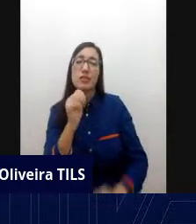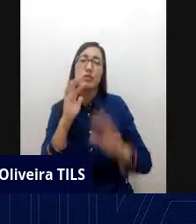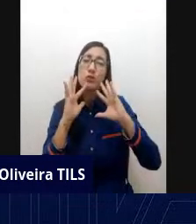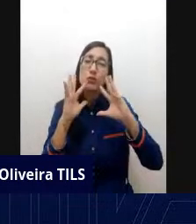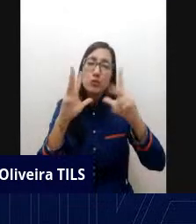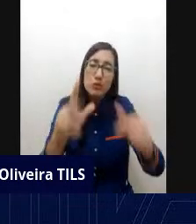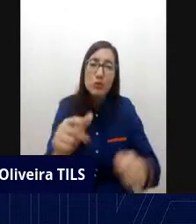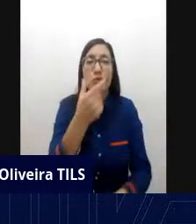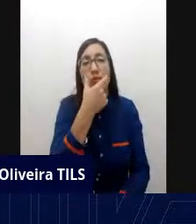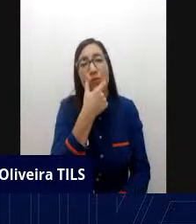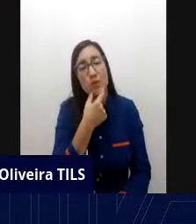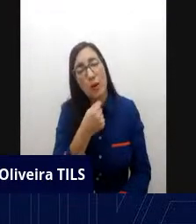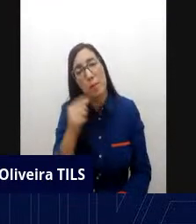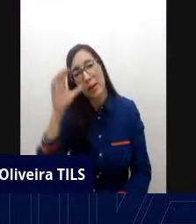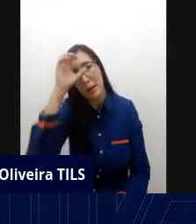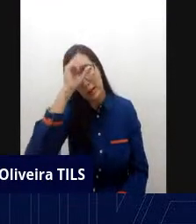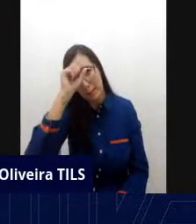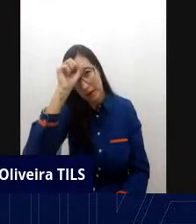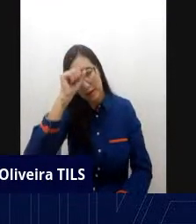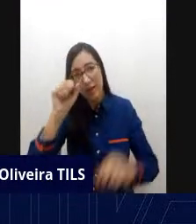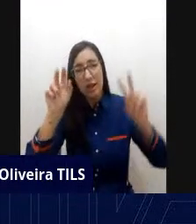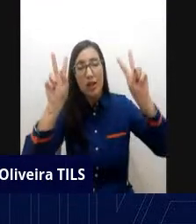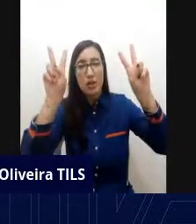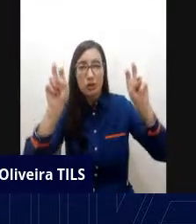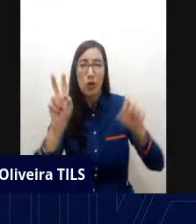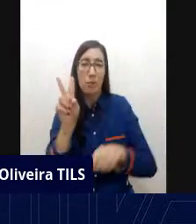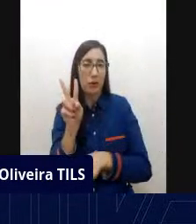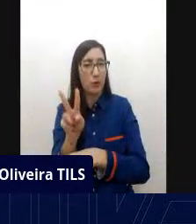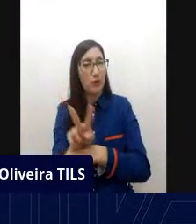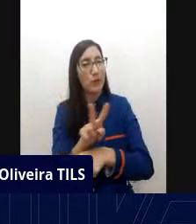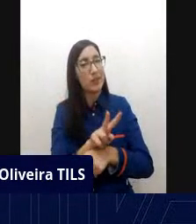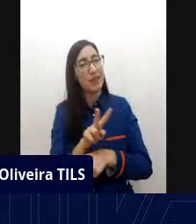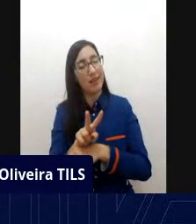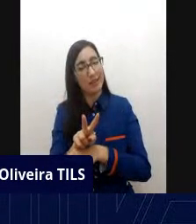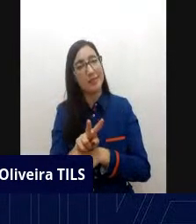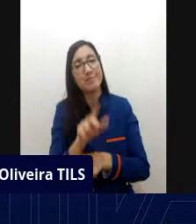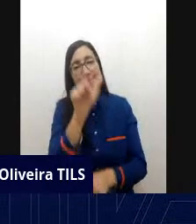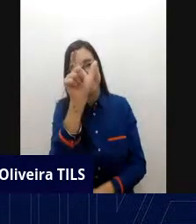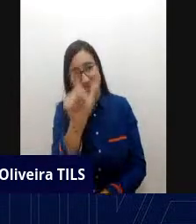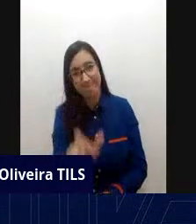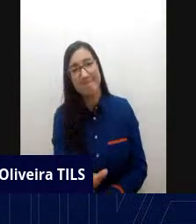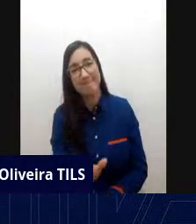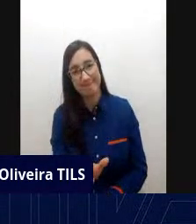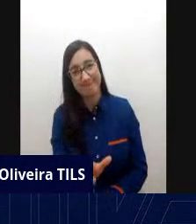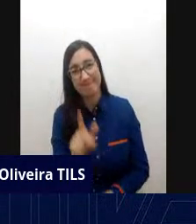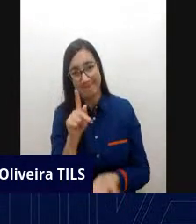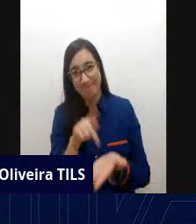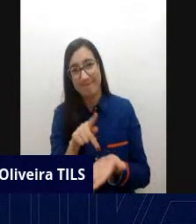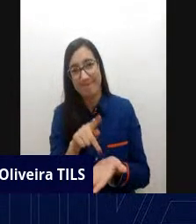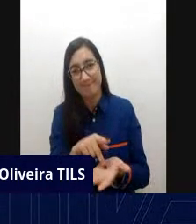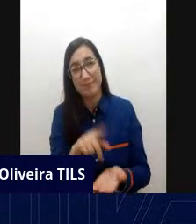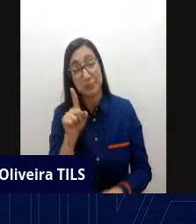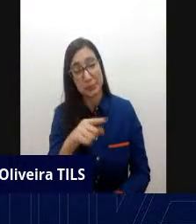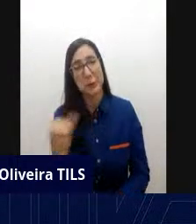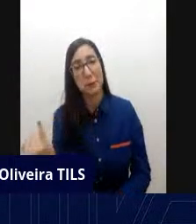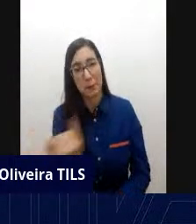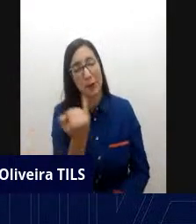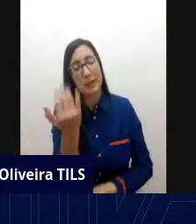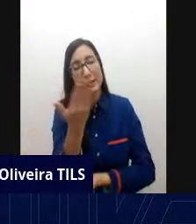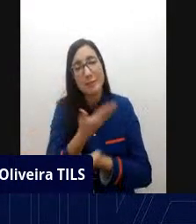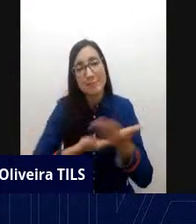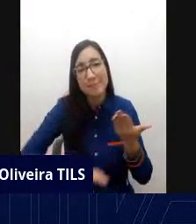bom quando a gente recebe, mas ele também é muito bom quando a gente socializa esse cuidado, né? Então, muito